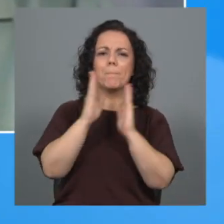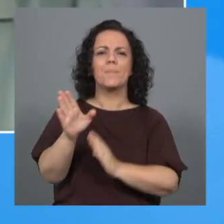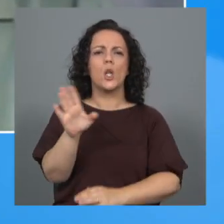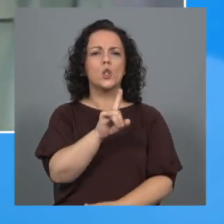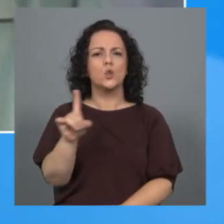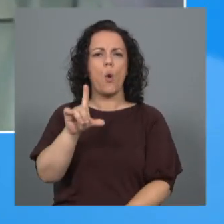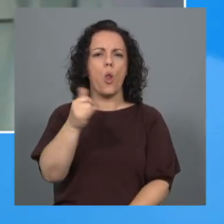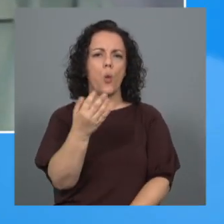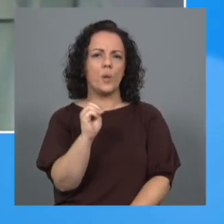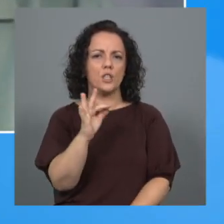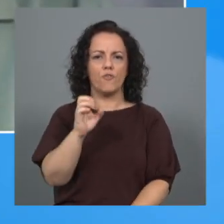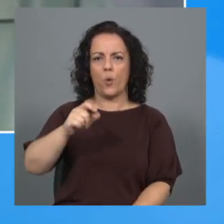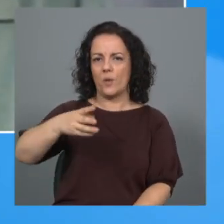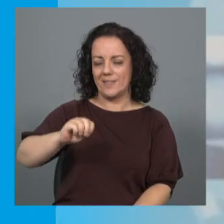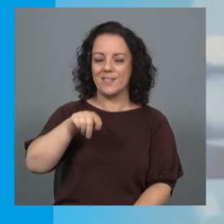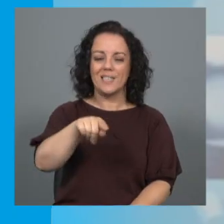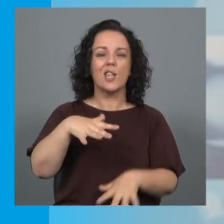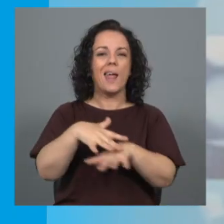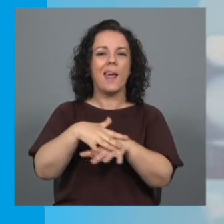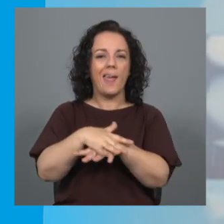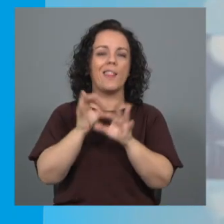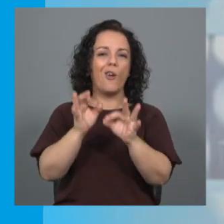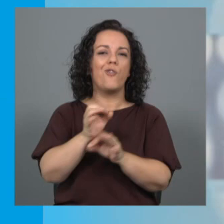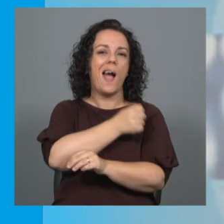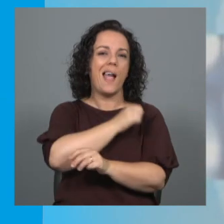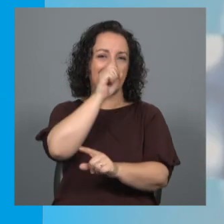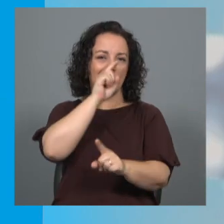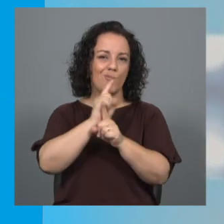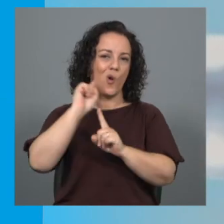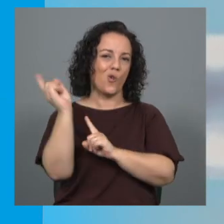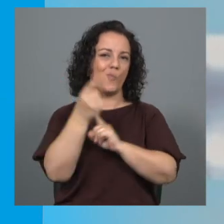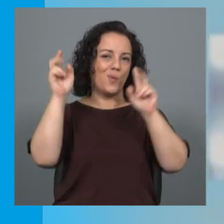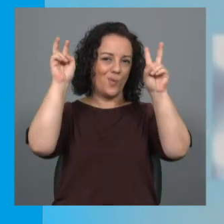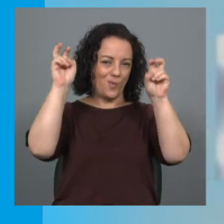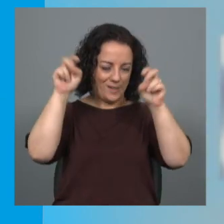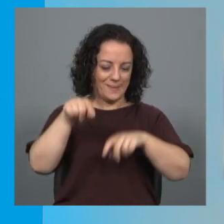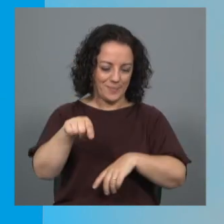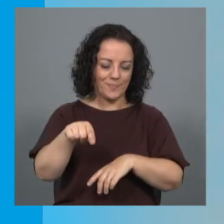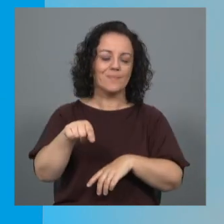esta Rede de Cuidar da Casa Comum também acolheu e é parceira, não é,